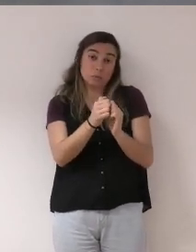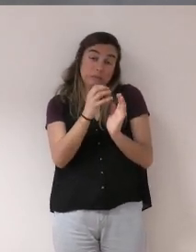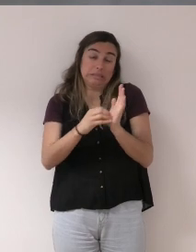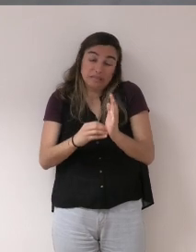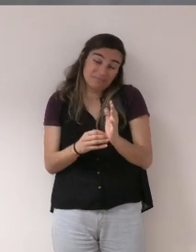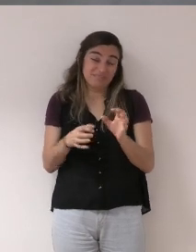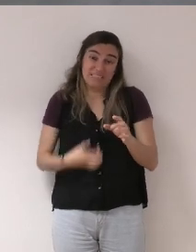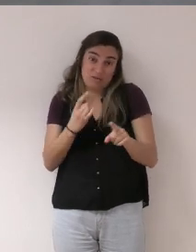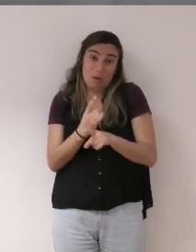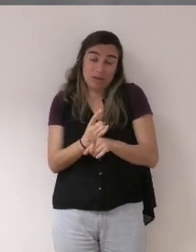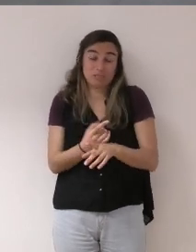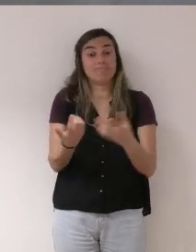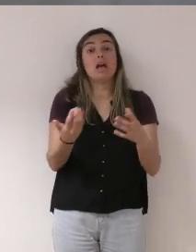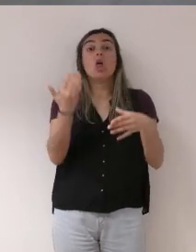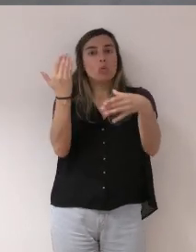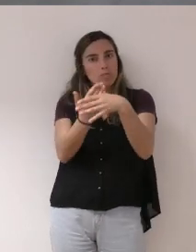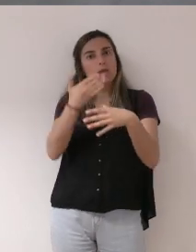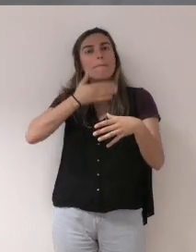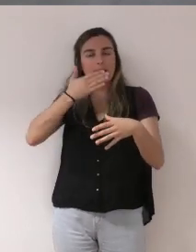Bom, documento em branco.